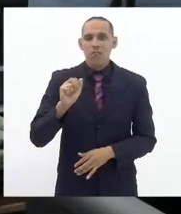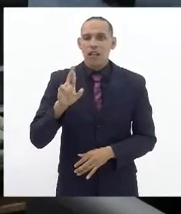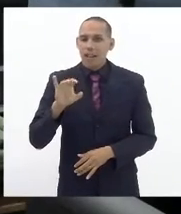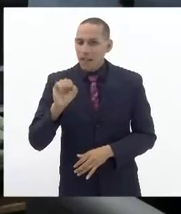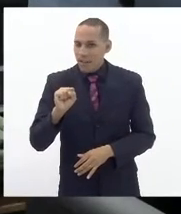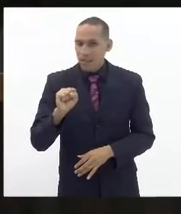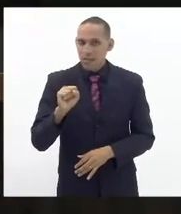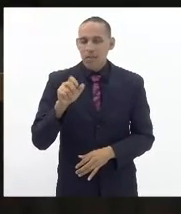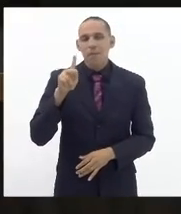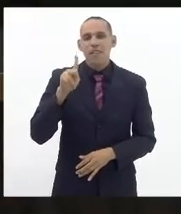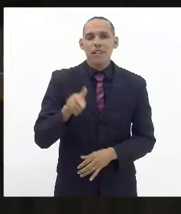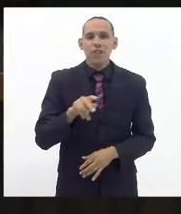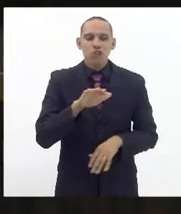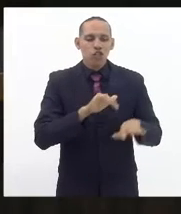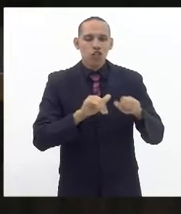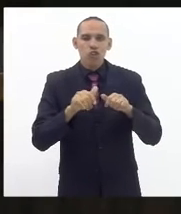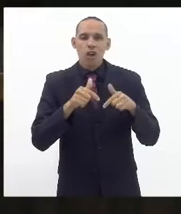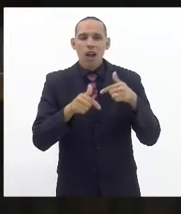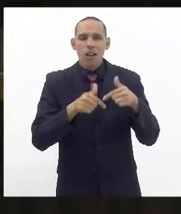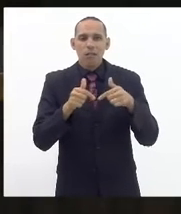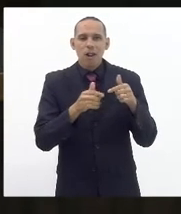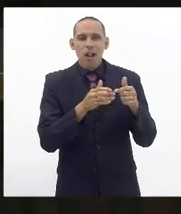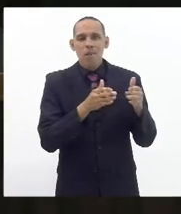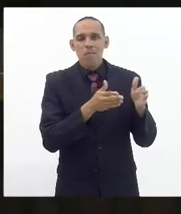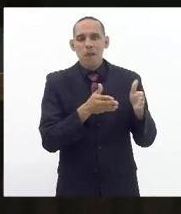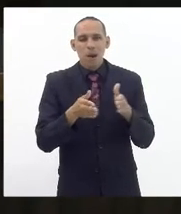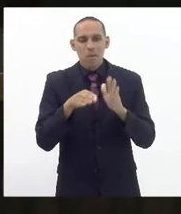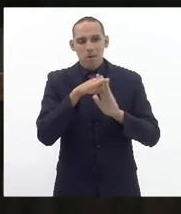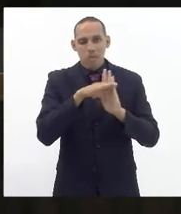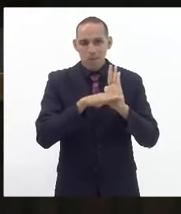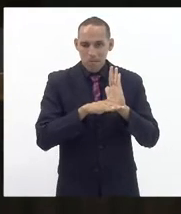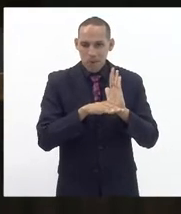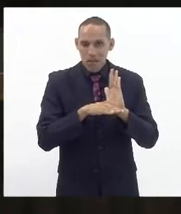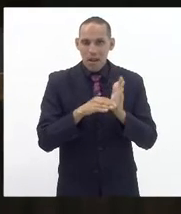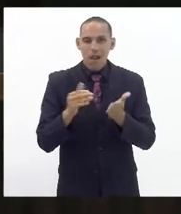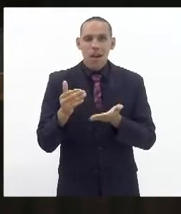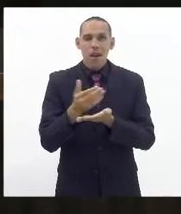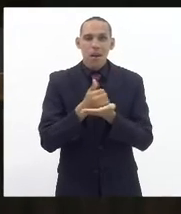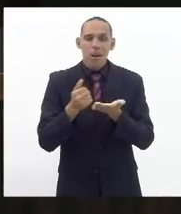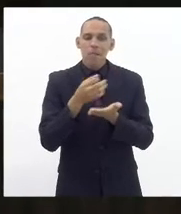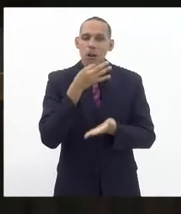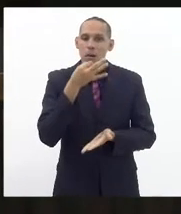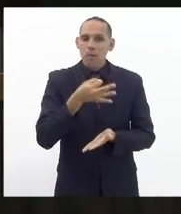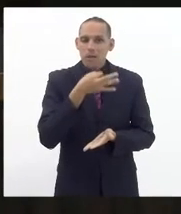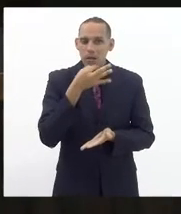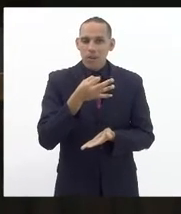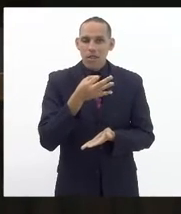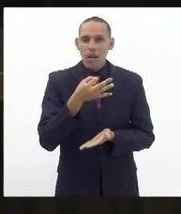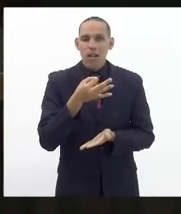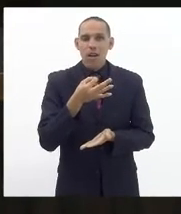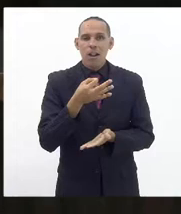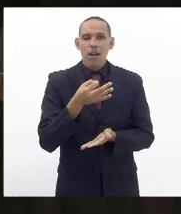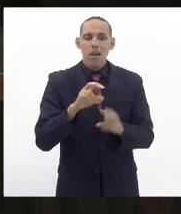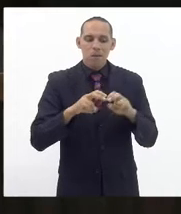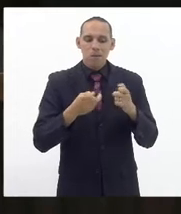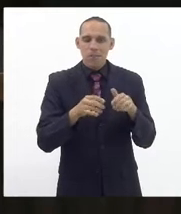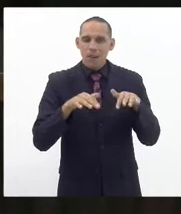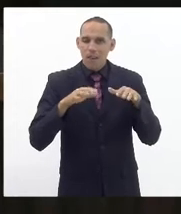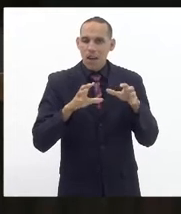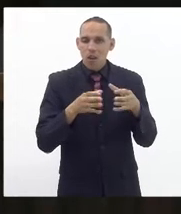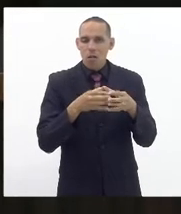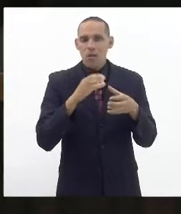A presidência chama os trabalhos à ordem para acolher o parecer à emenda de plenário pela Comissão de Constituição e Justiça.